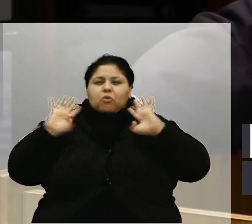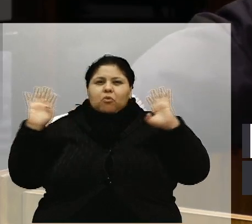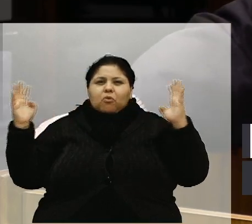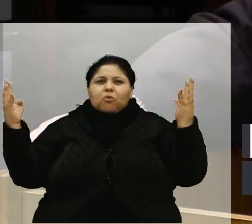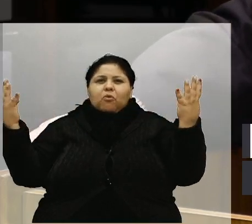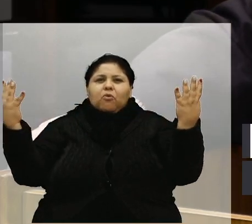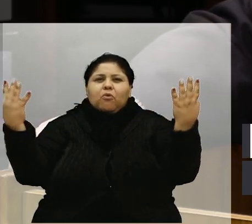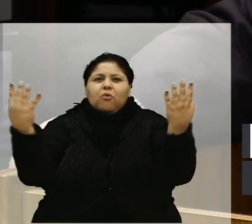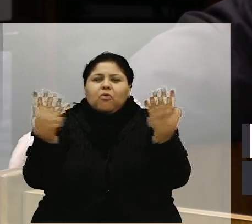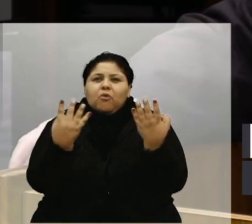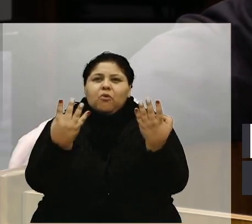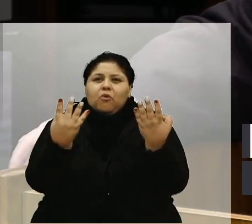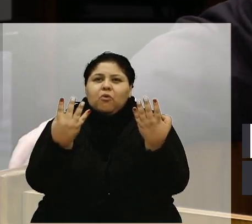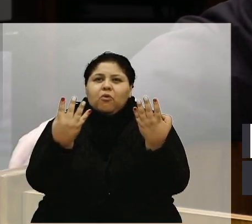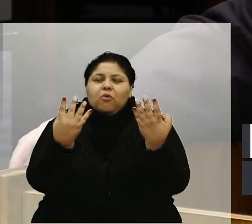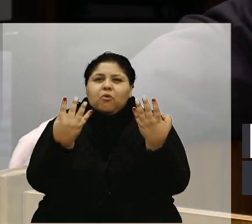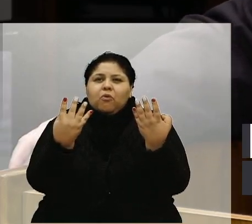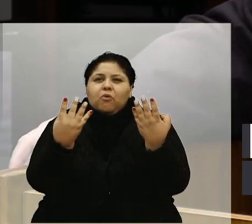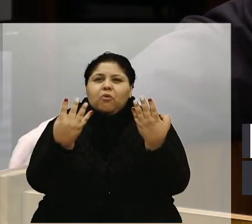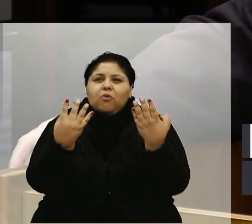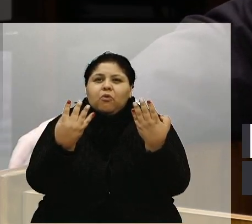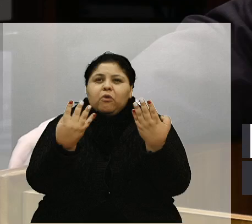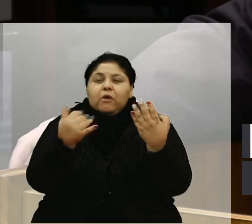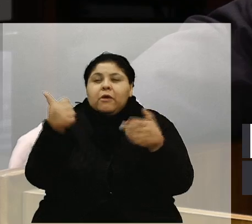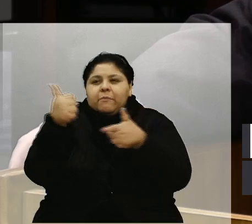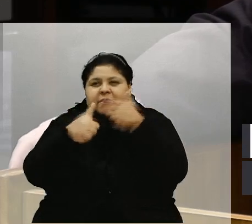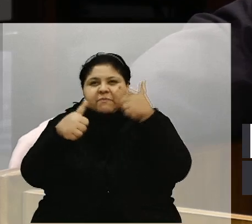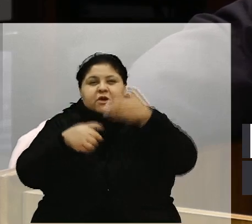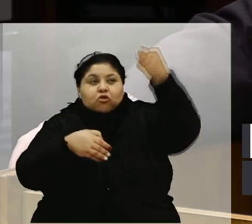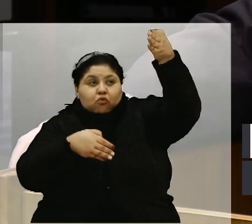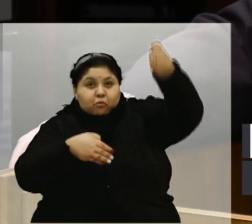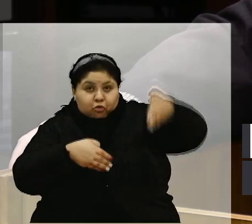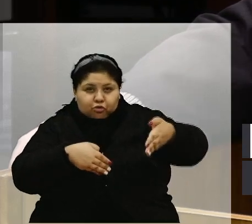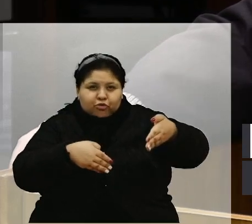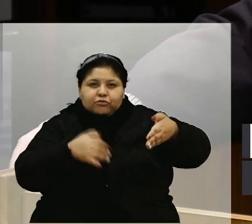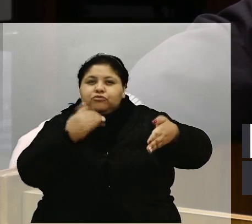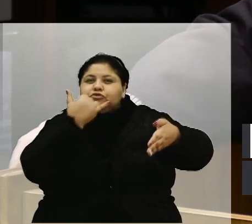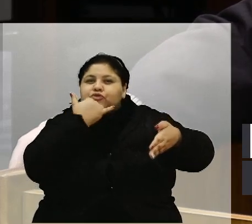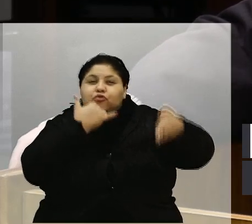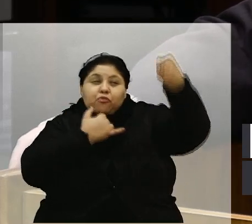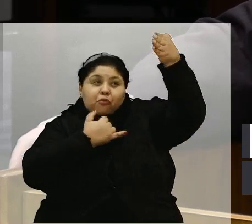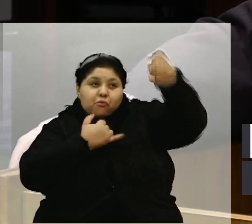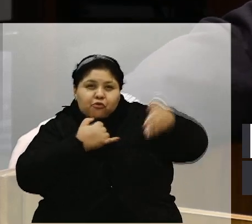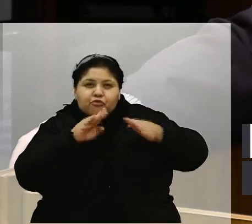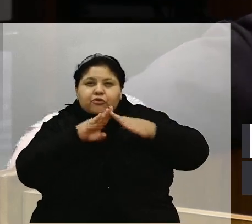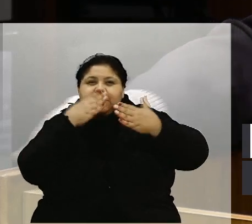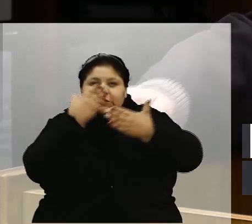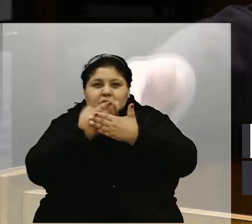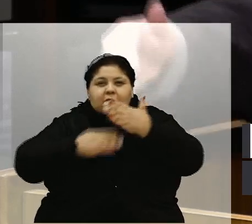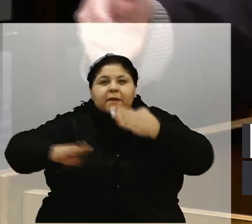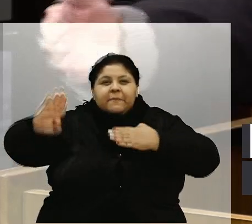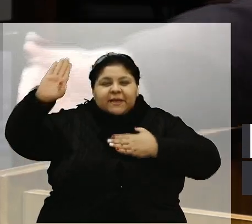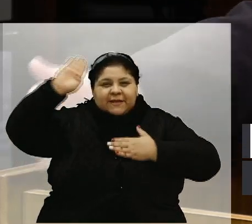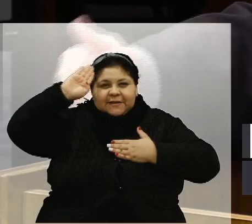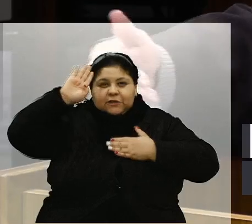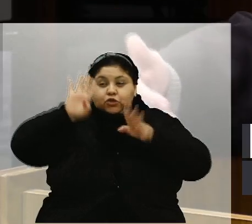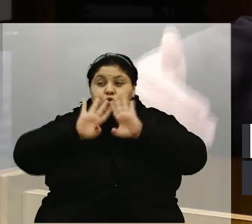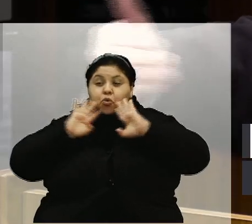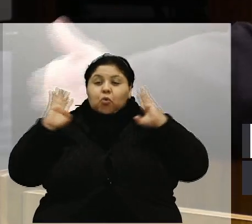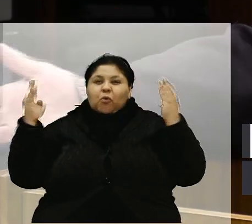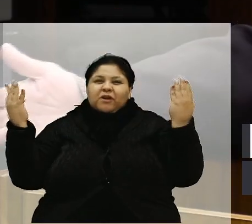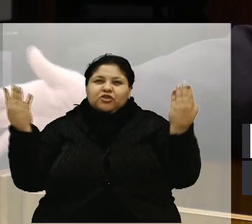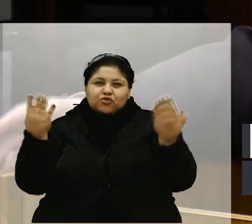o guarda-reio lá que fizeram, agora vão fazer um corrimão, até que caia uma criança naquele arroio, até que o muro